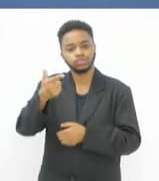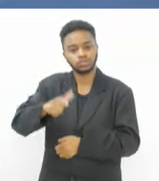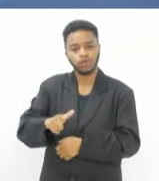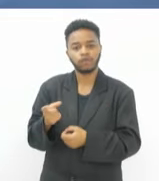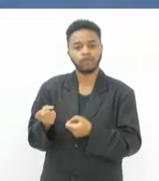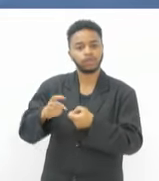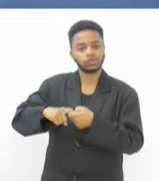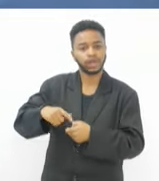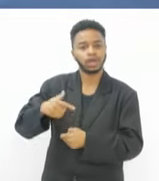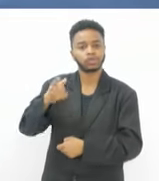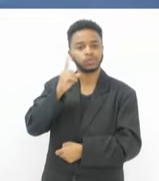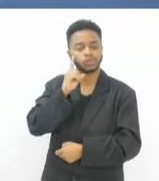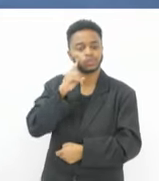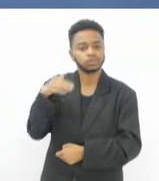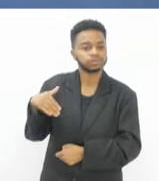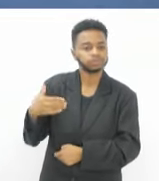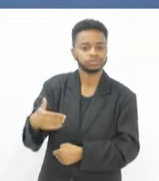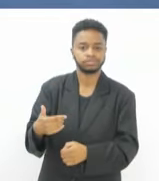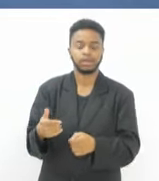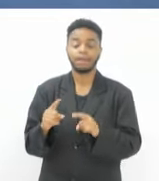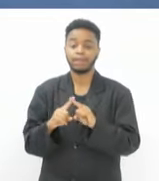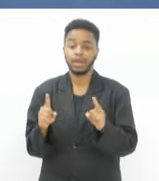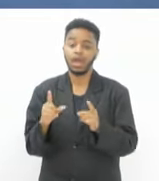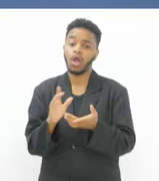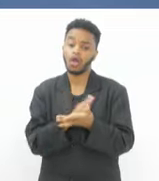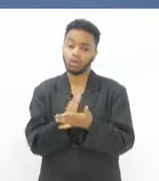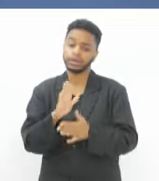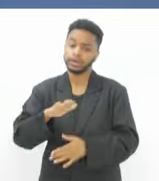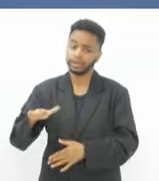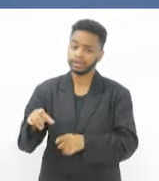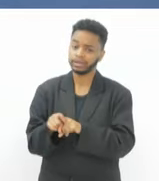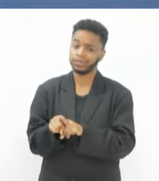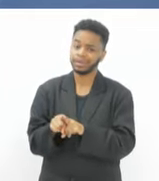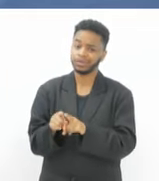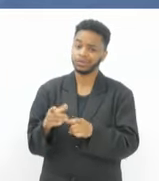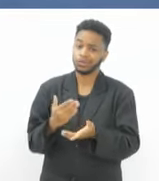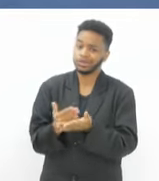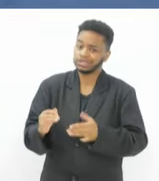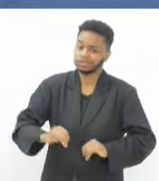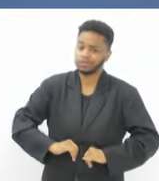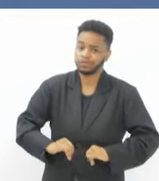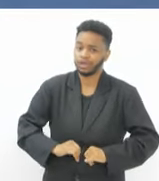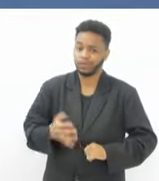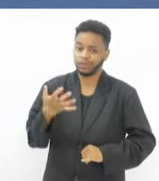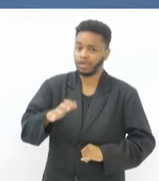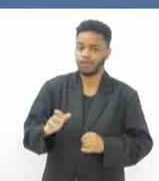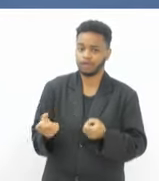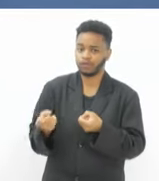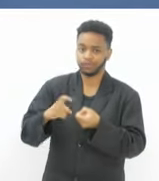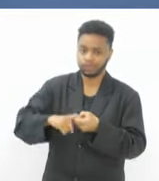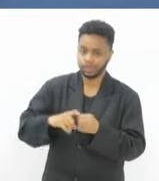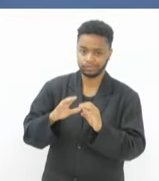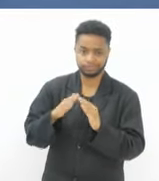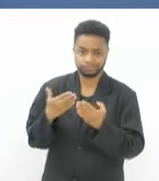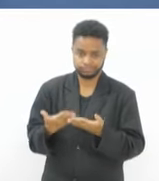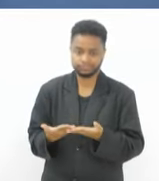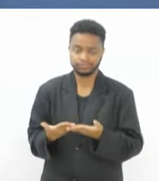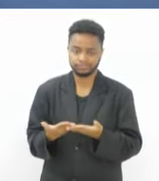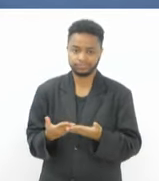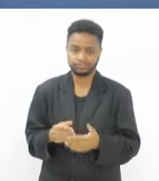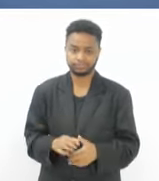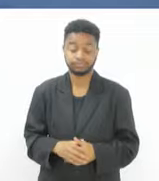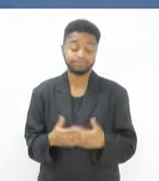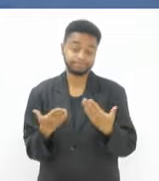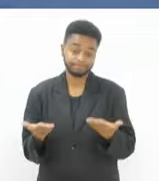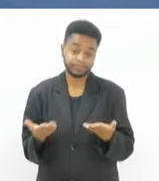rotina. Mas também existem aquelas crianças que começam a sofrer, né, por esse retorno.